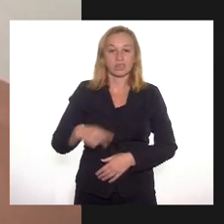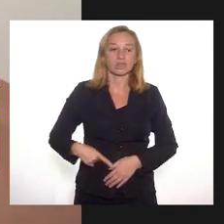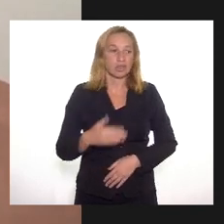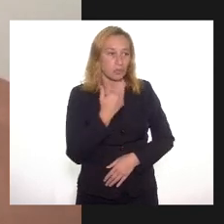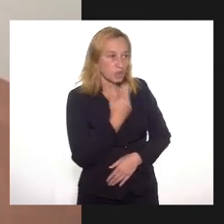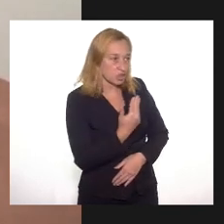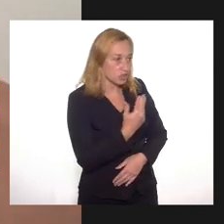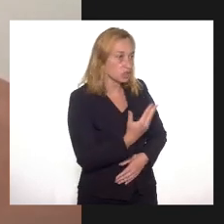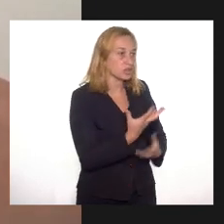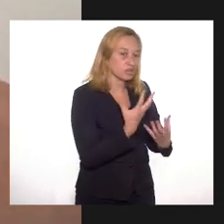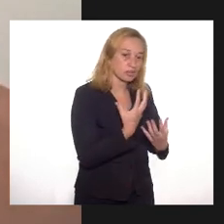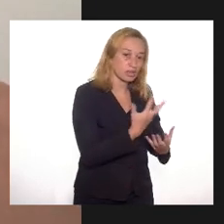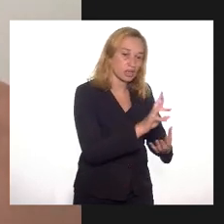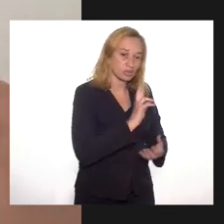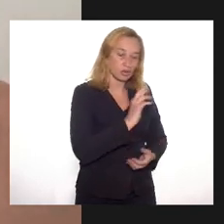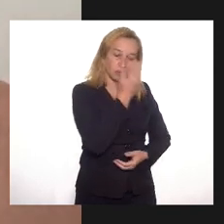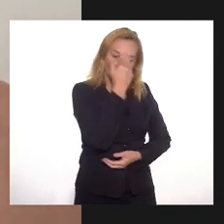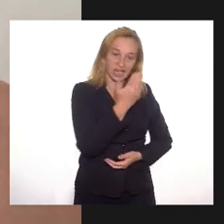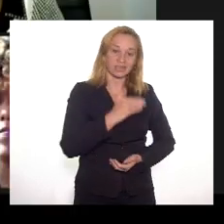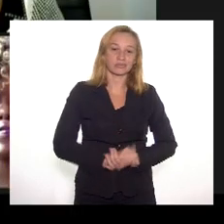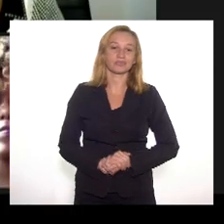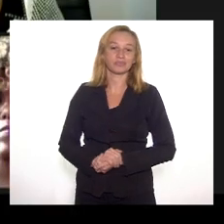você também me respondeu. Obrigado, tá?